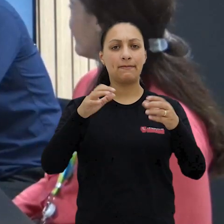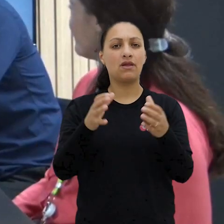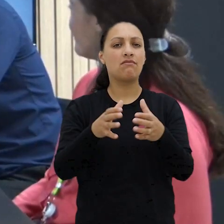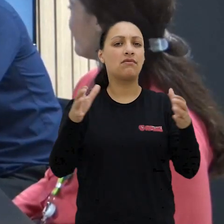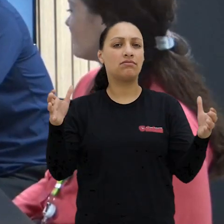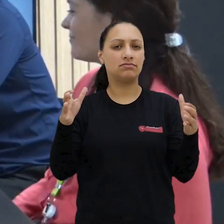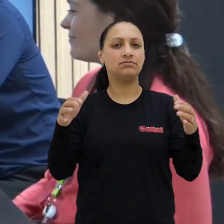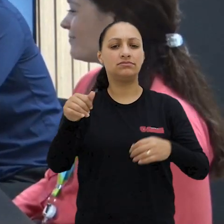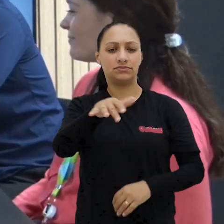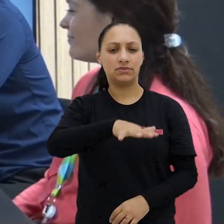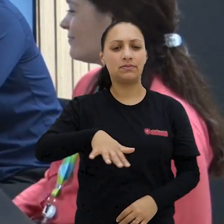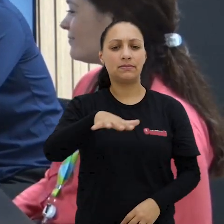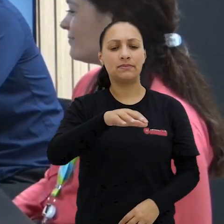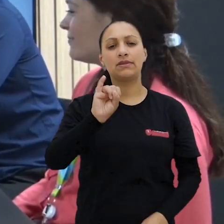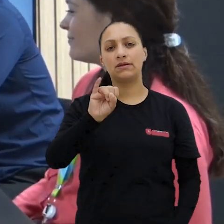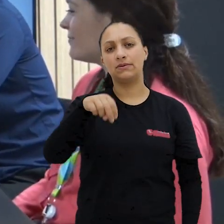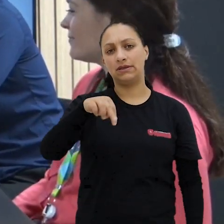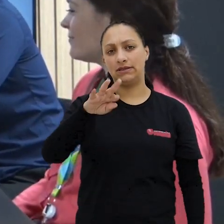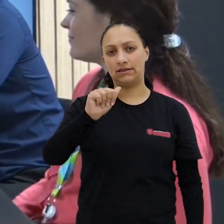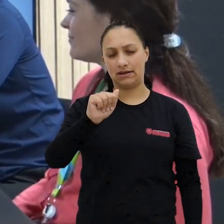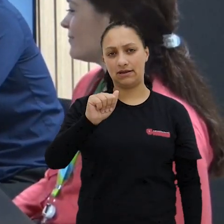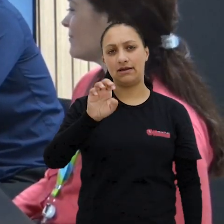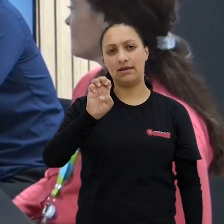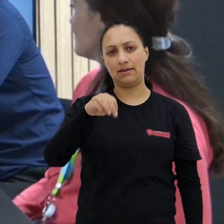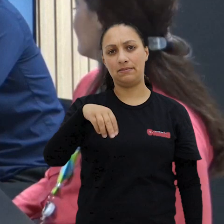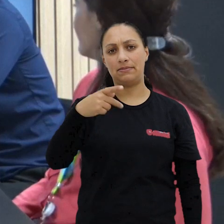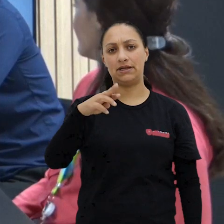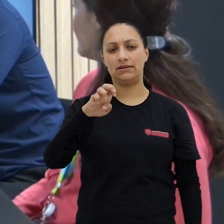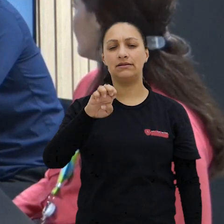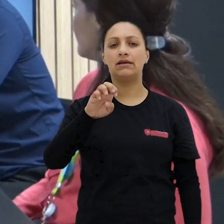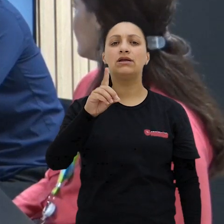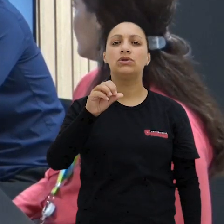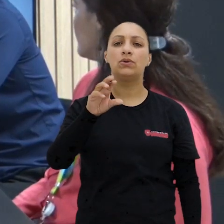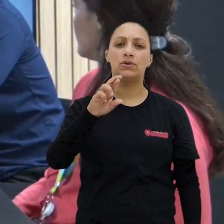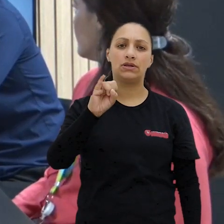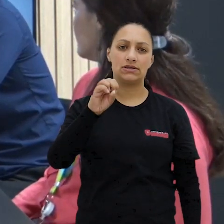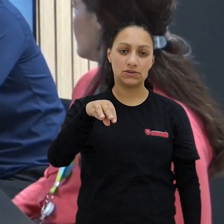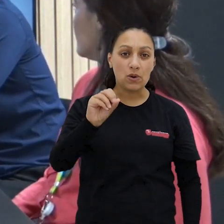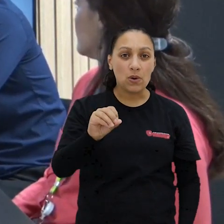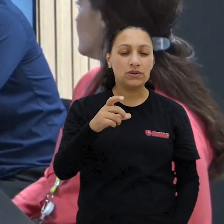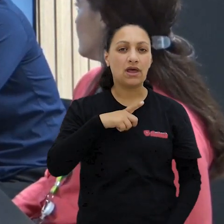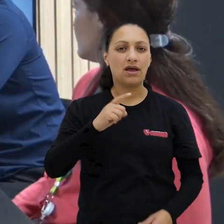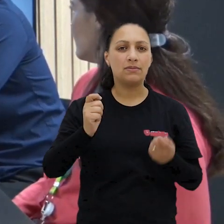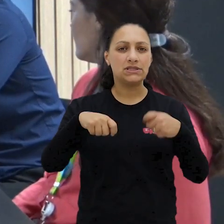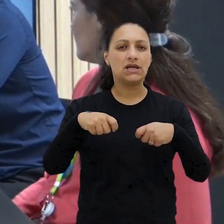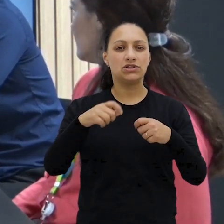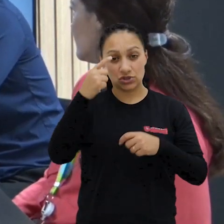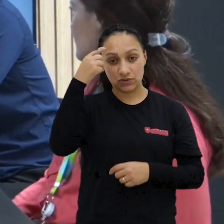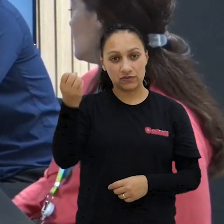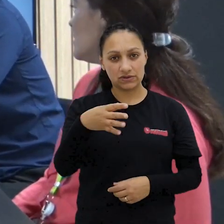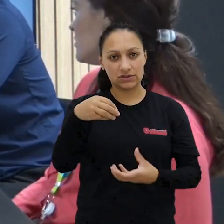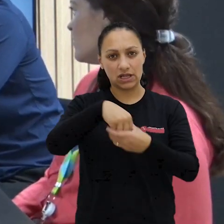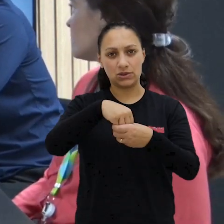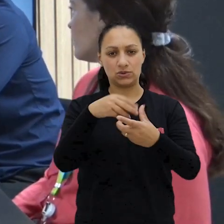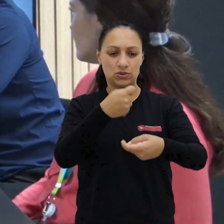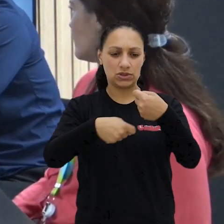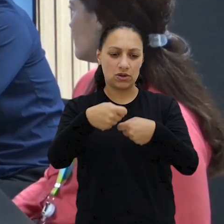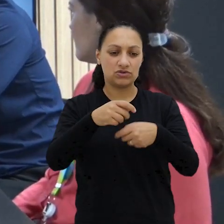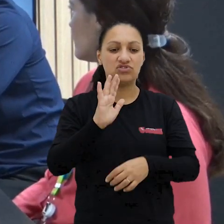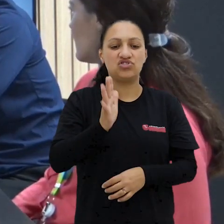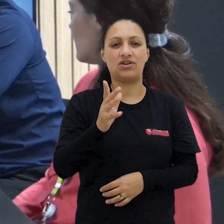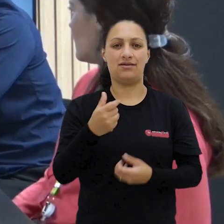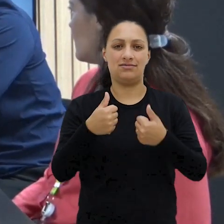muito grande de mercado, o intraempreendedorismo, né? Que é justamente tu poder ter essa capacidade de inovação dentro do negócio da empresa que tu já tá. Isso. Que